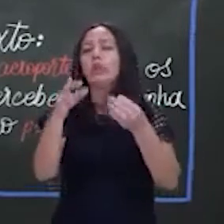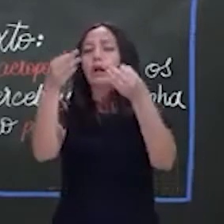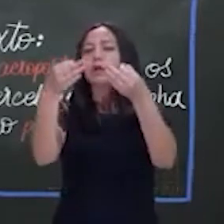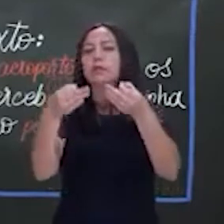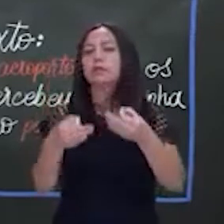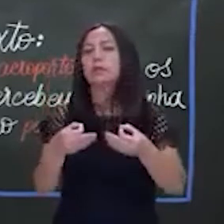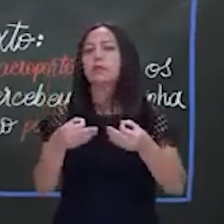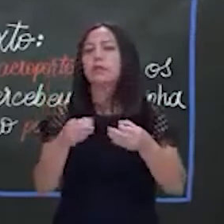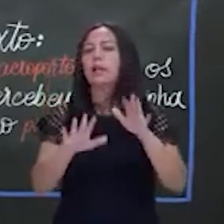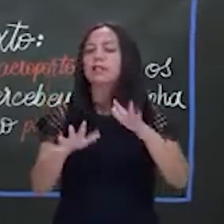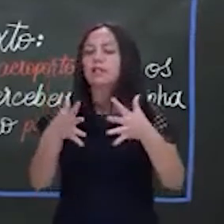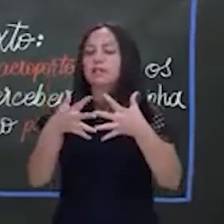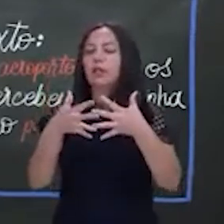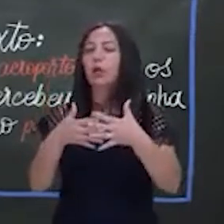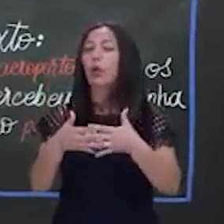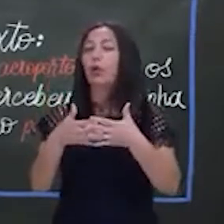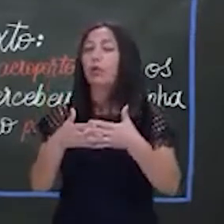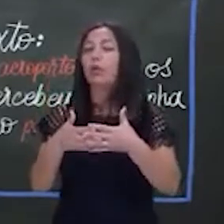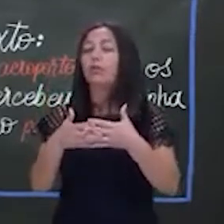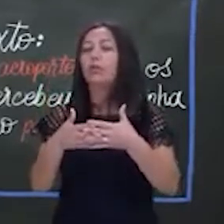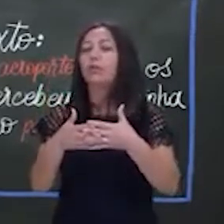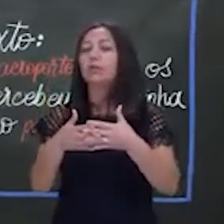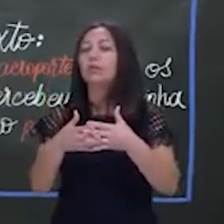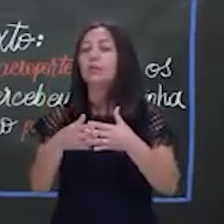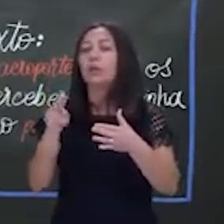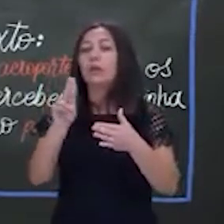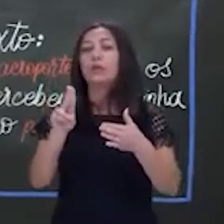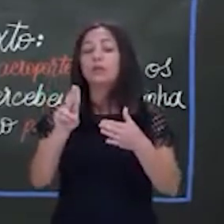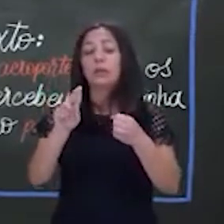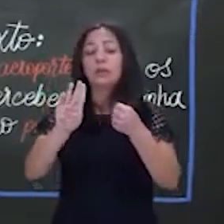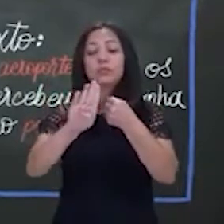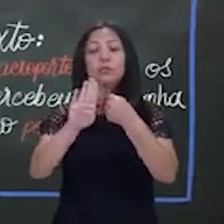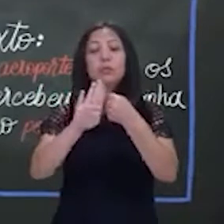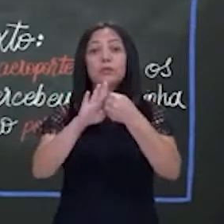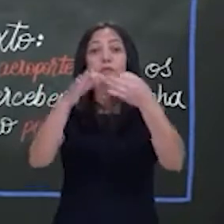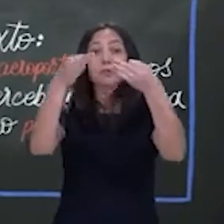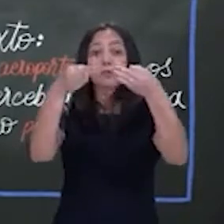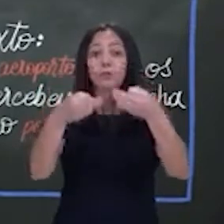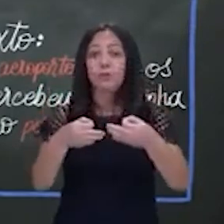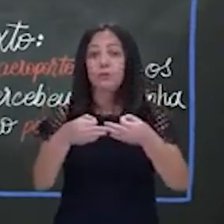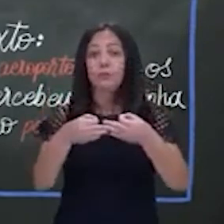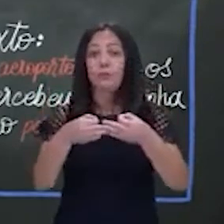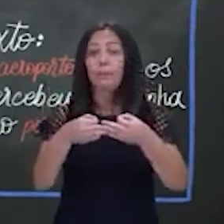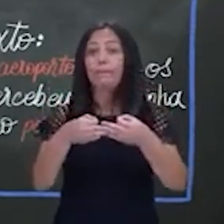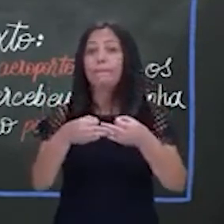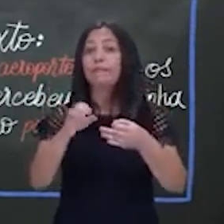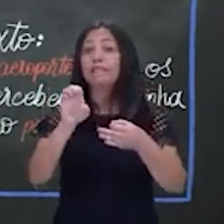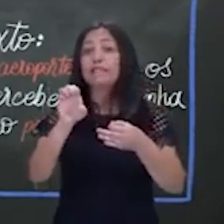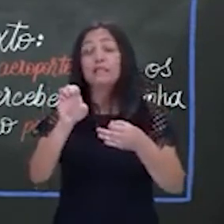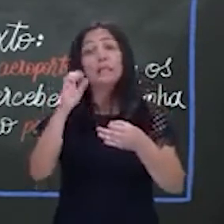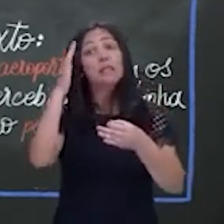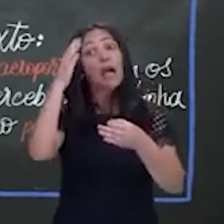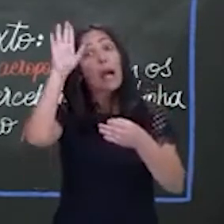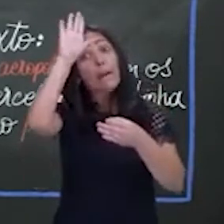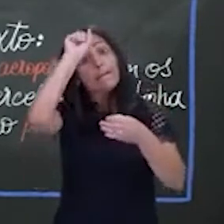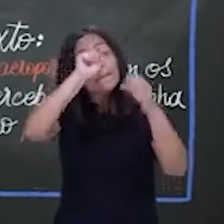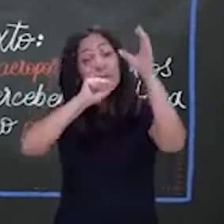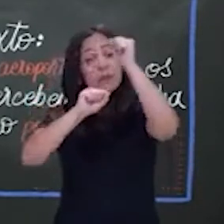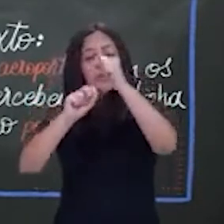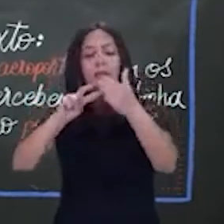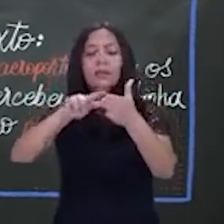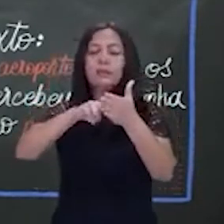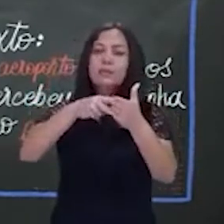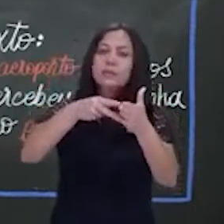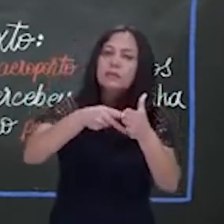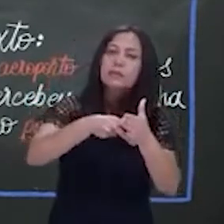elas servem dificulta muitas vezes a aplicação, que é a função principal do aprendizado que a gente tem da língua. Se você aprender o conceito de